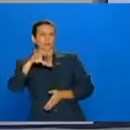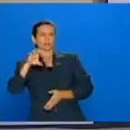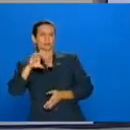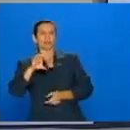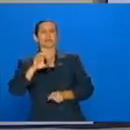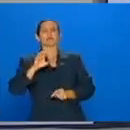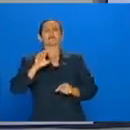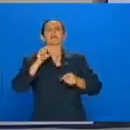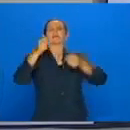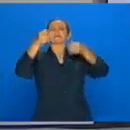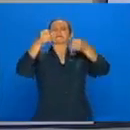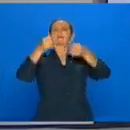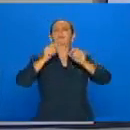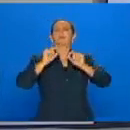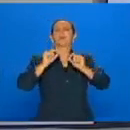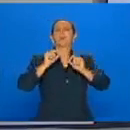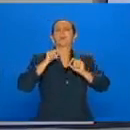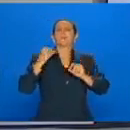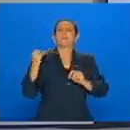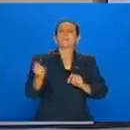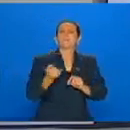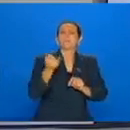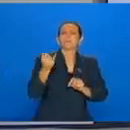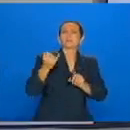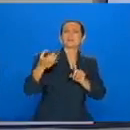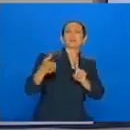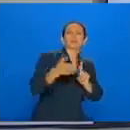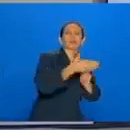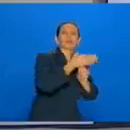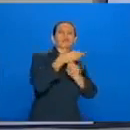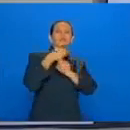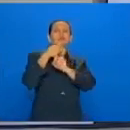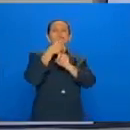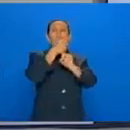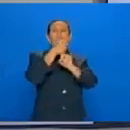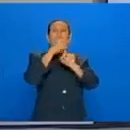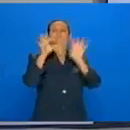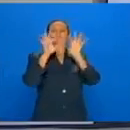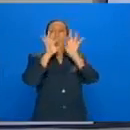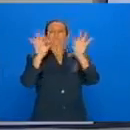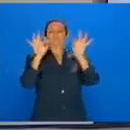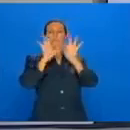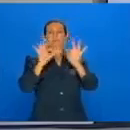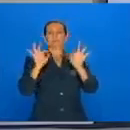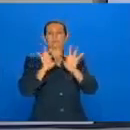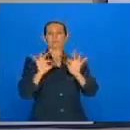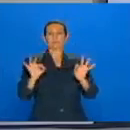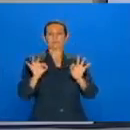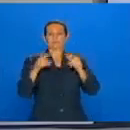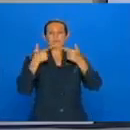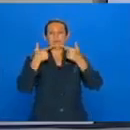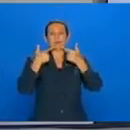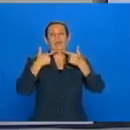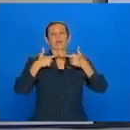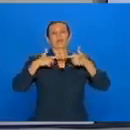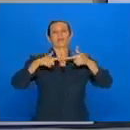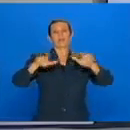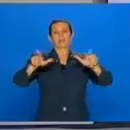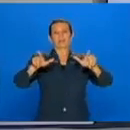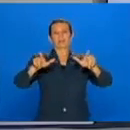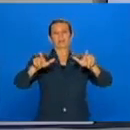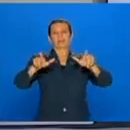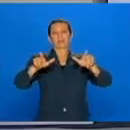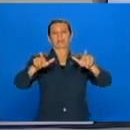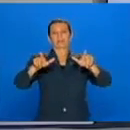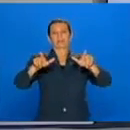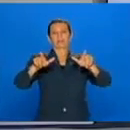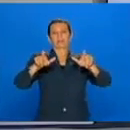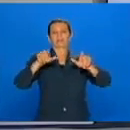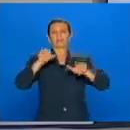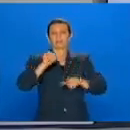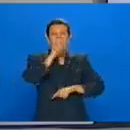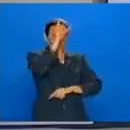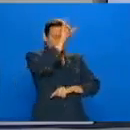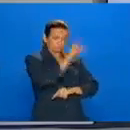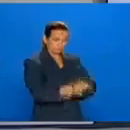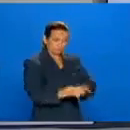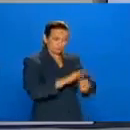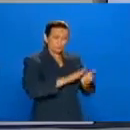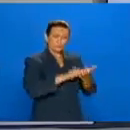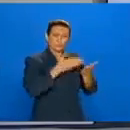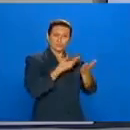domínio da estrutura. Para ela, o domínio estrutural de uma língua está diretamente ligado